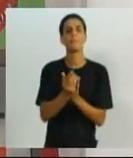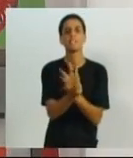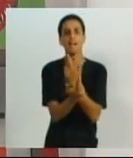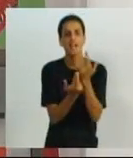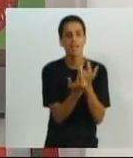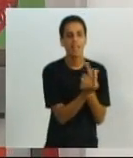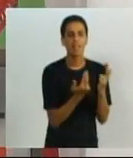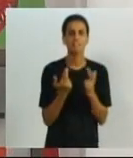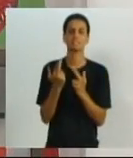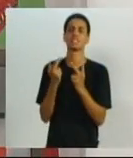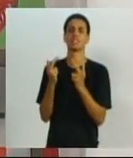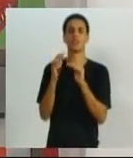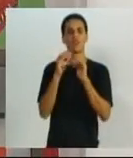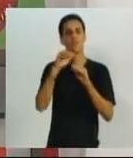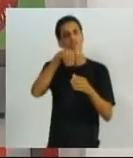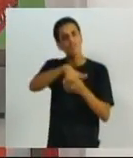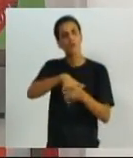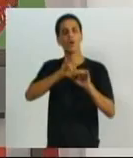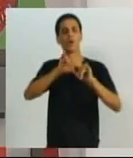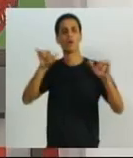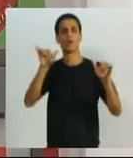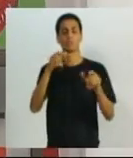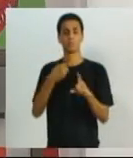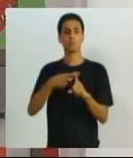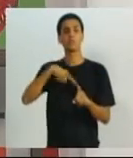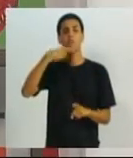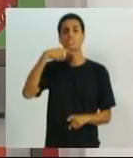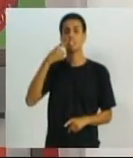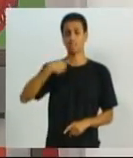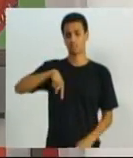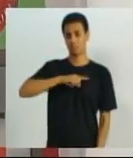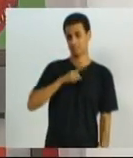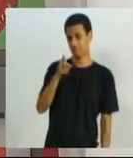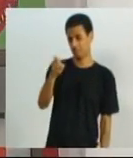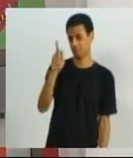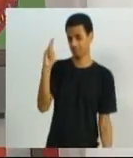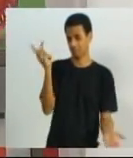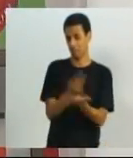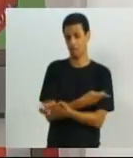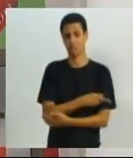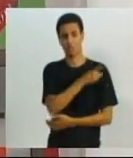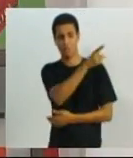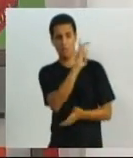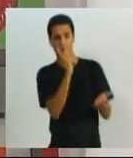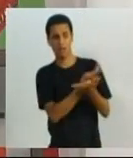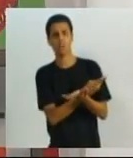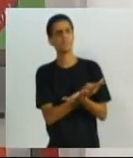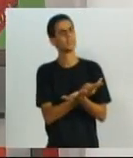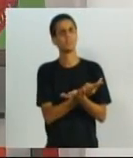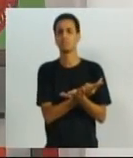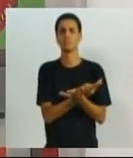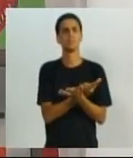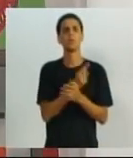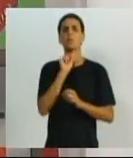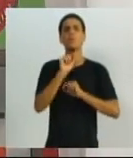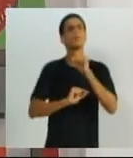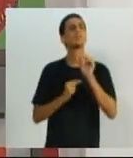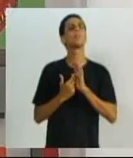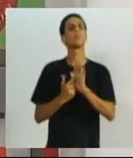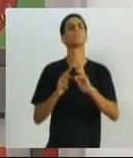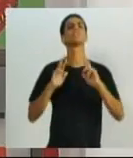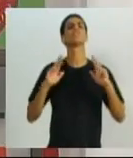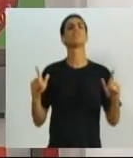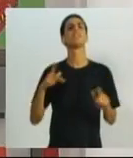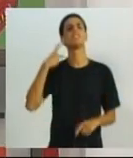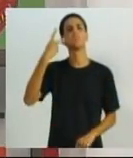relação eleitoral, porque não adianta nós colocarmos o dedo na ferida e apontar o outro. Me parece que o que tem nos diferenciado na política é